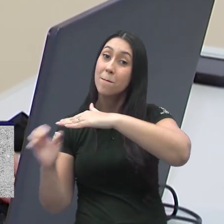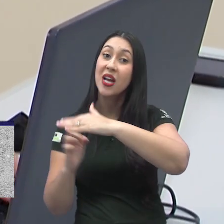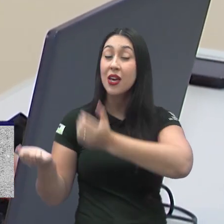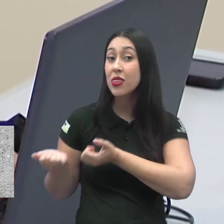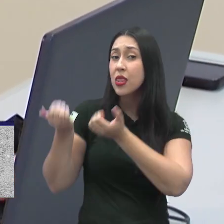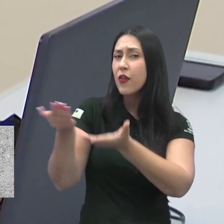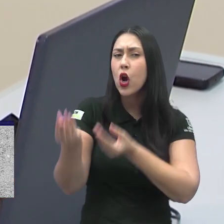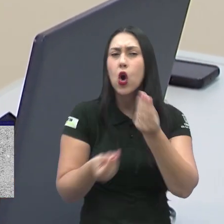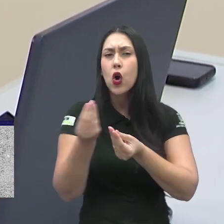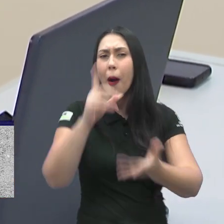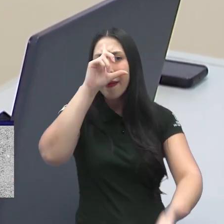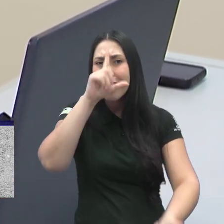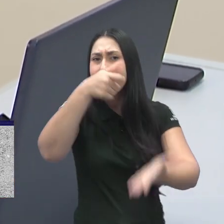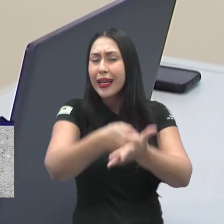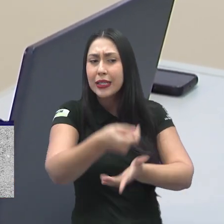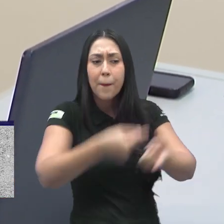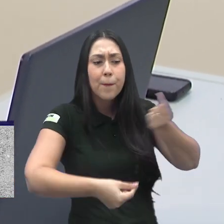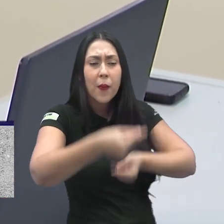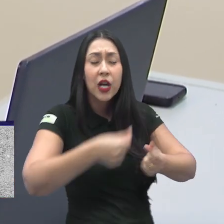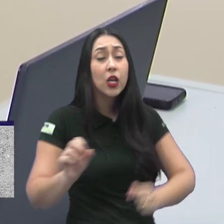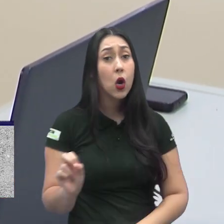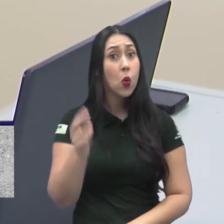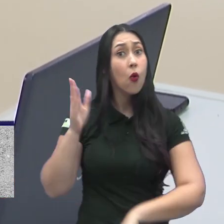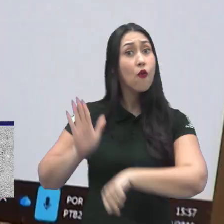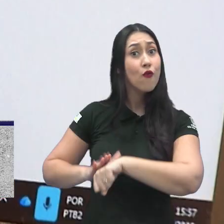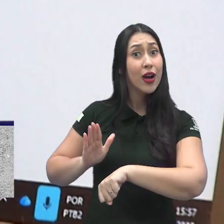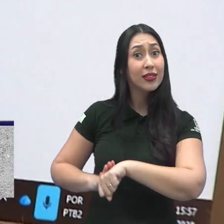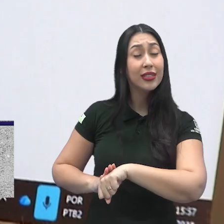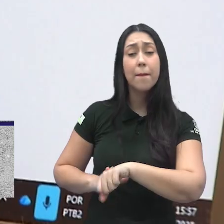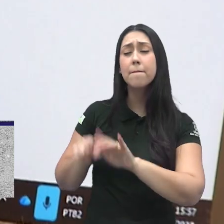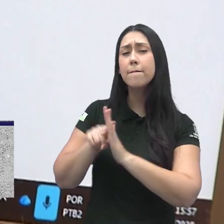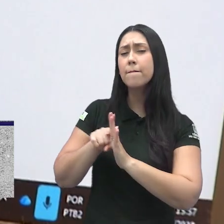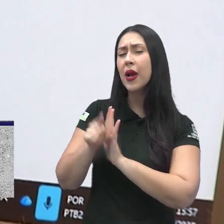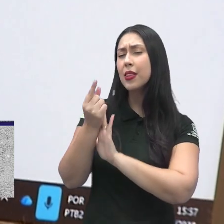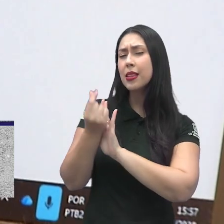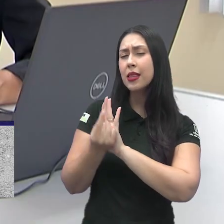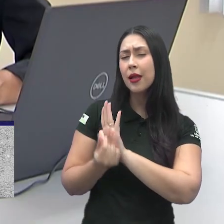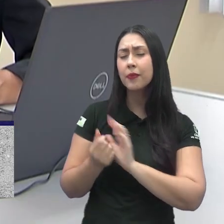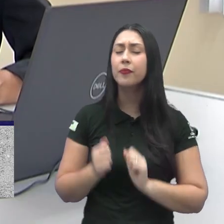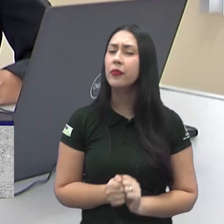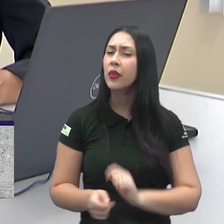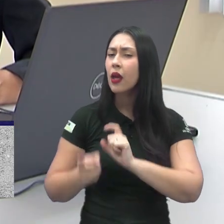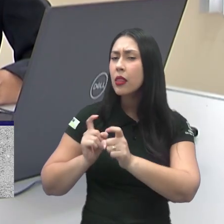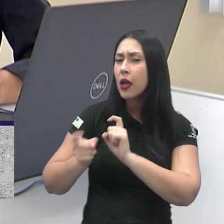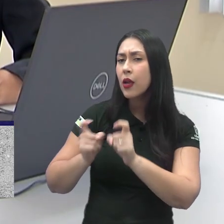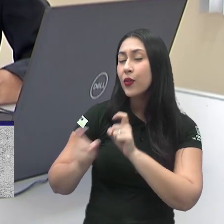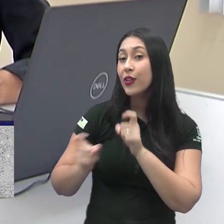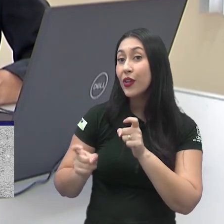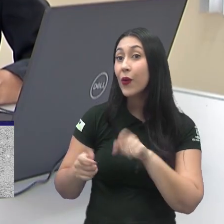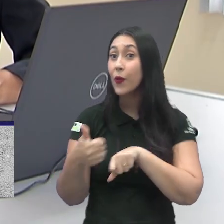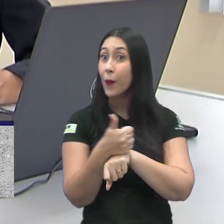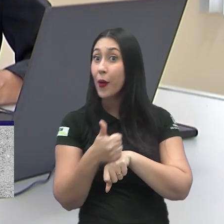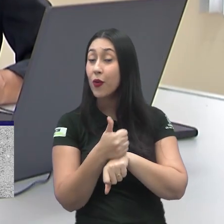são tomadas as decisões de negócio e até como é feita uma cotação de câmbio. A reunião vai ser com o